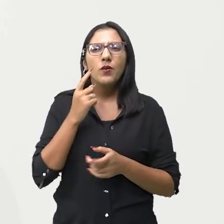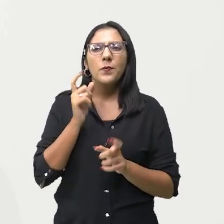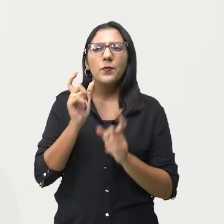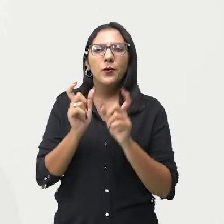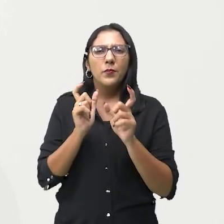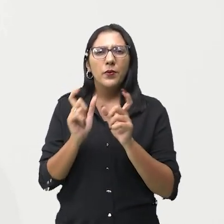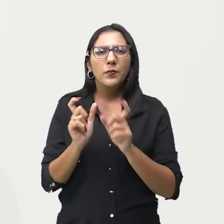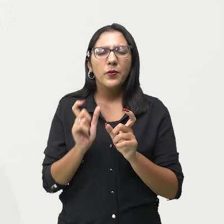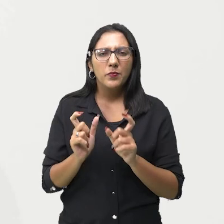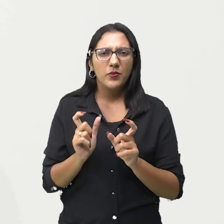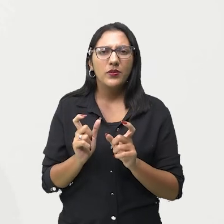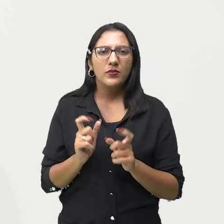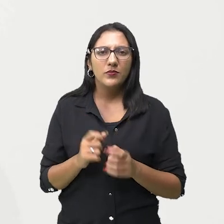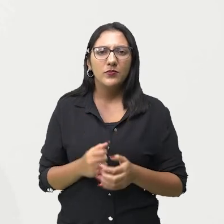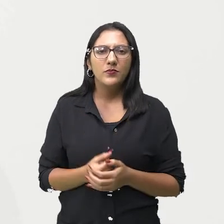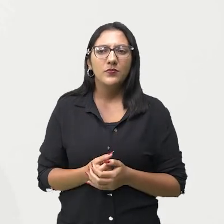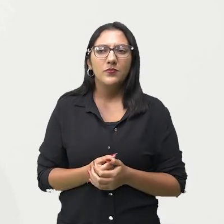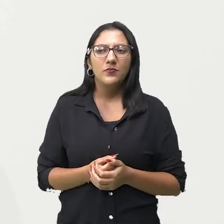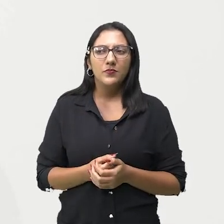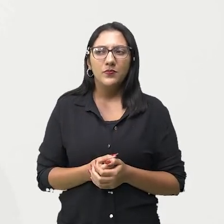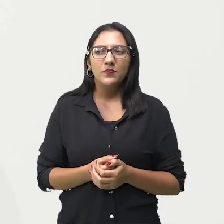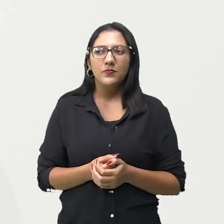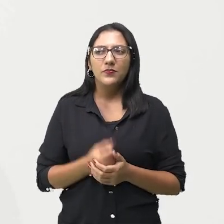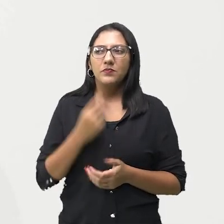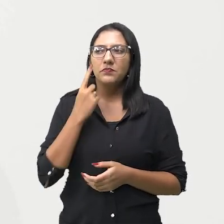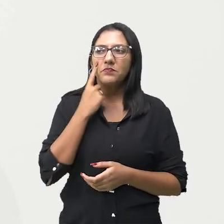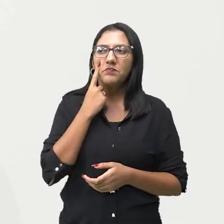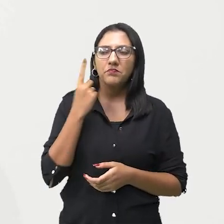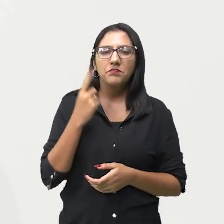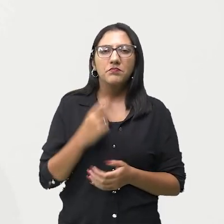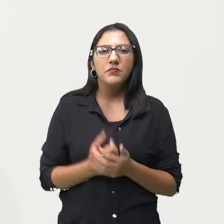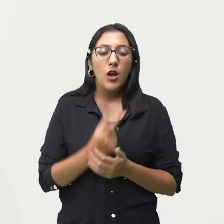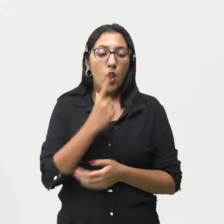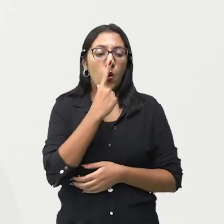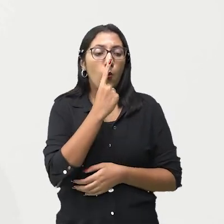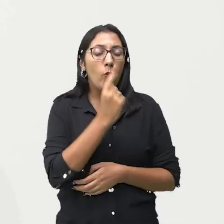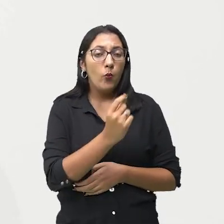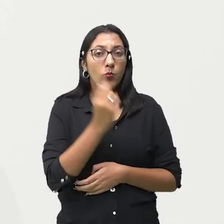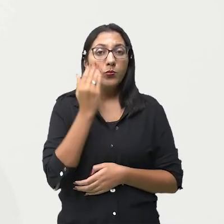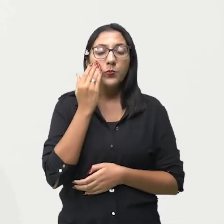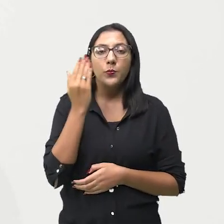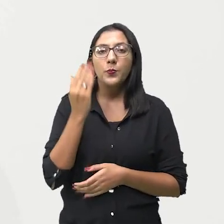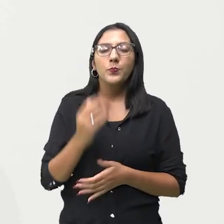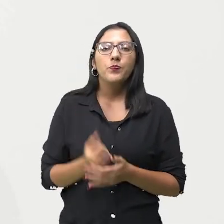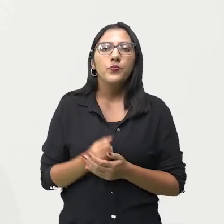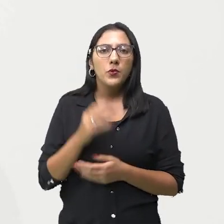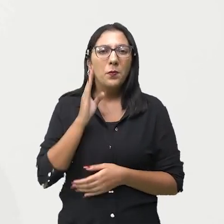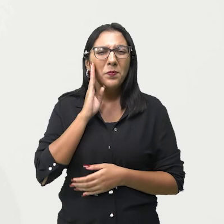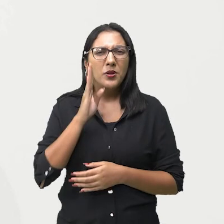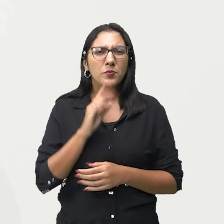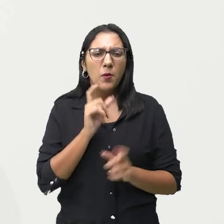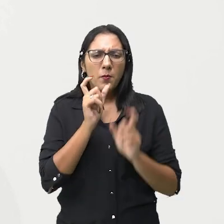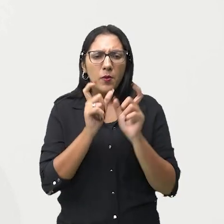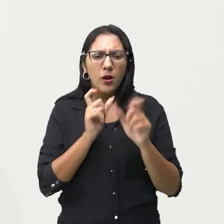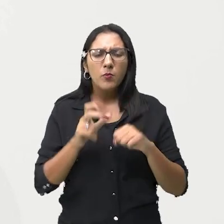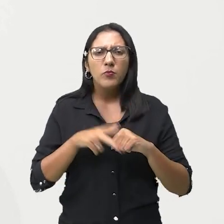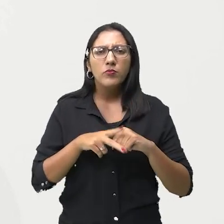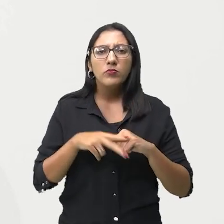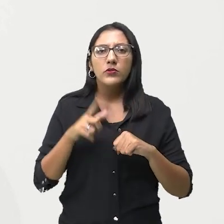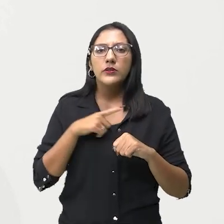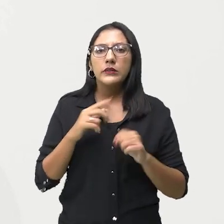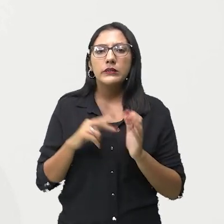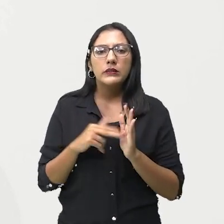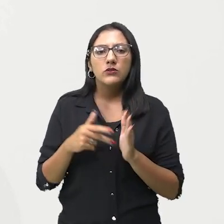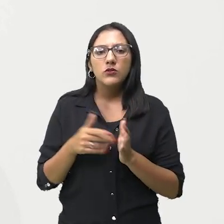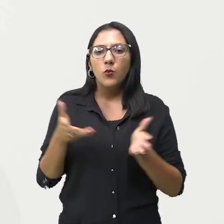da personagem Tucano, né? Na personagem Tucano, a predominância de verbos é no tempo